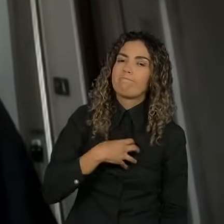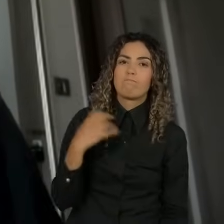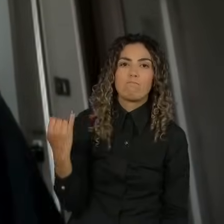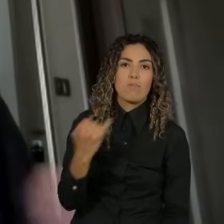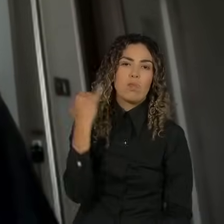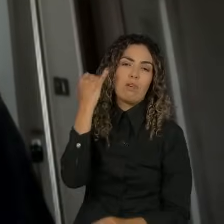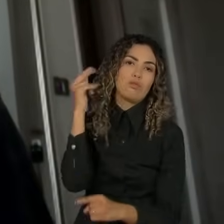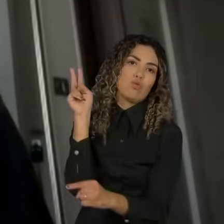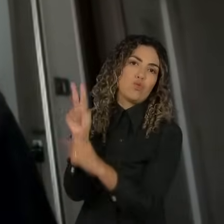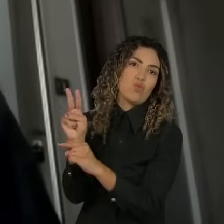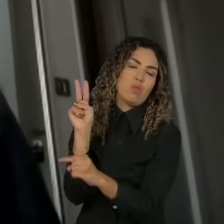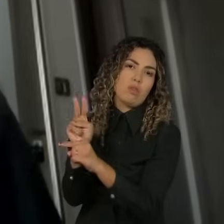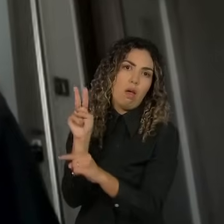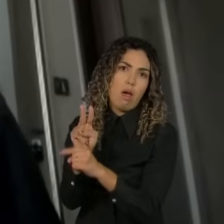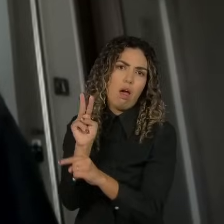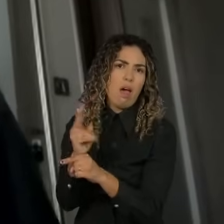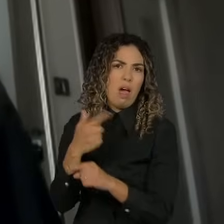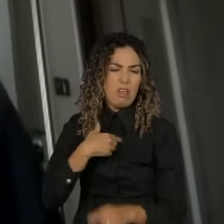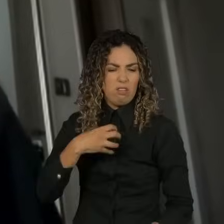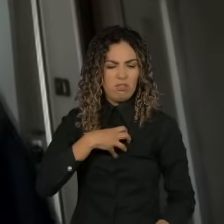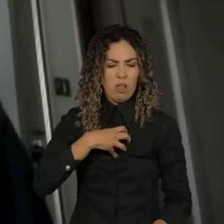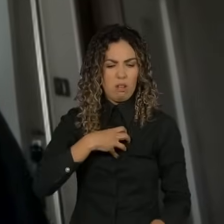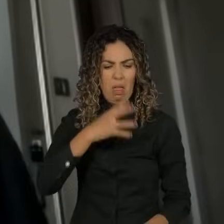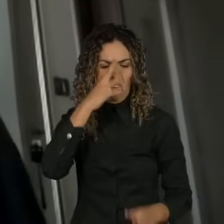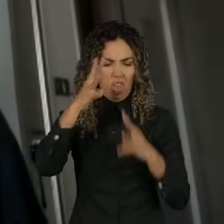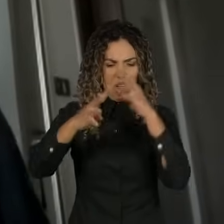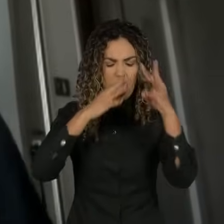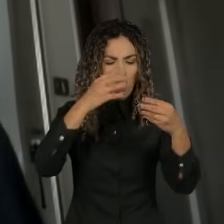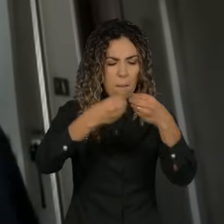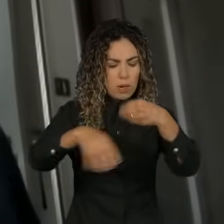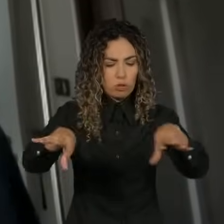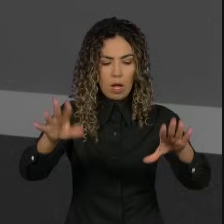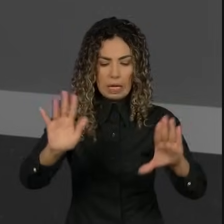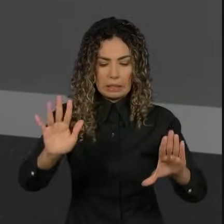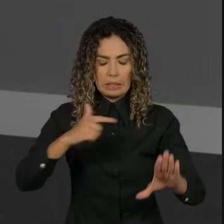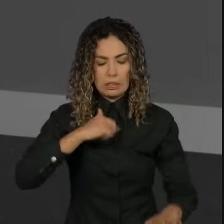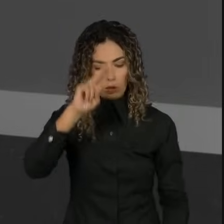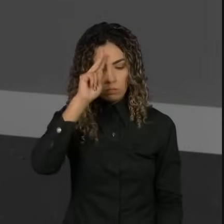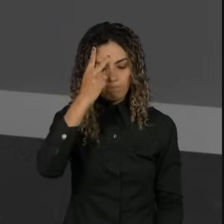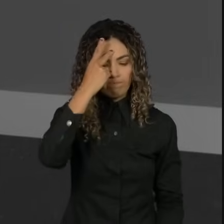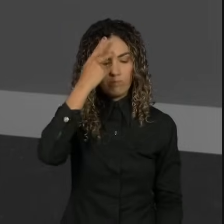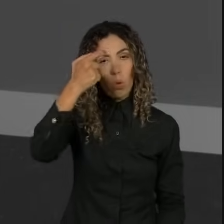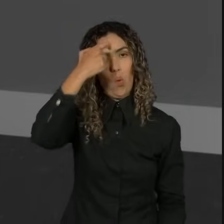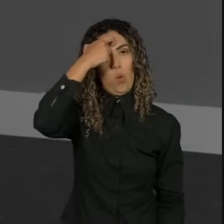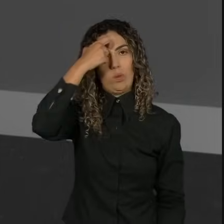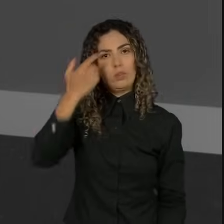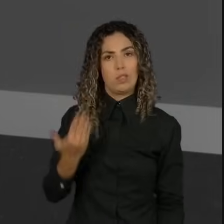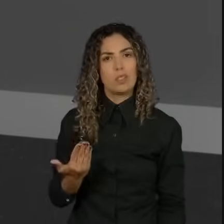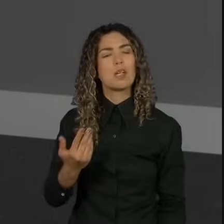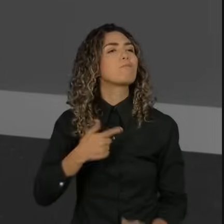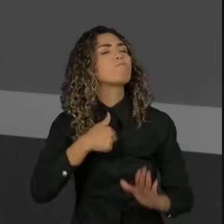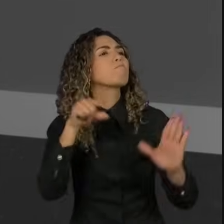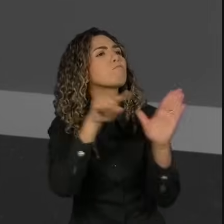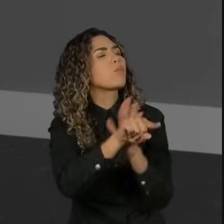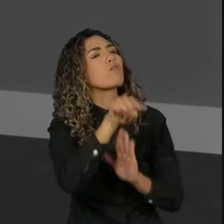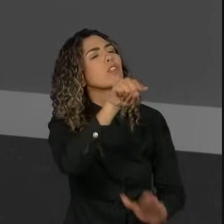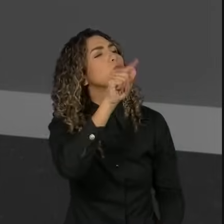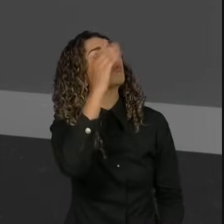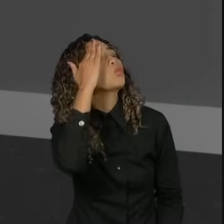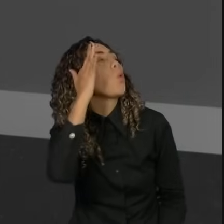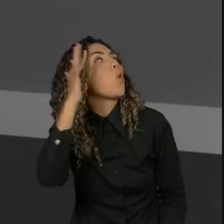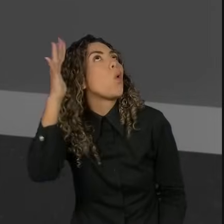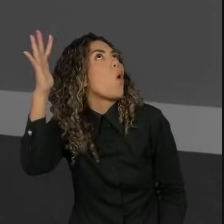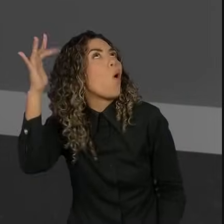para, de repente, mudanças de hábitos e, enfim, gerar mais consciência. Quais são seus sonhos em relação